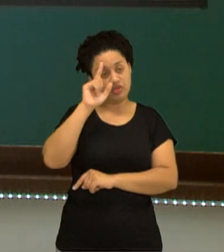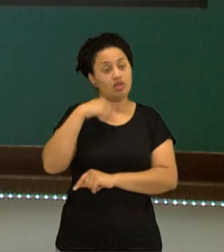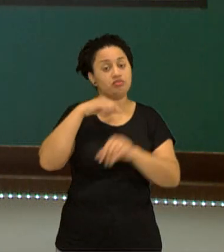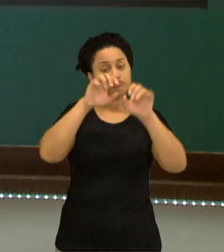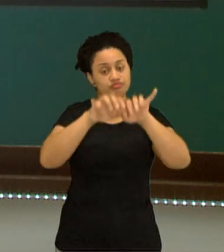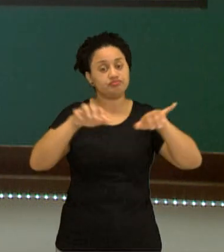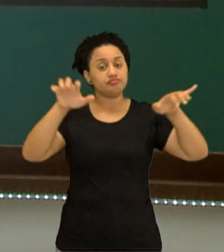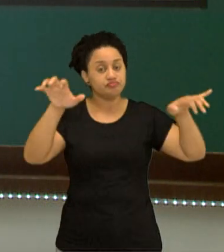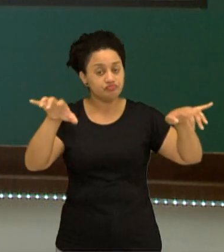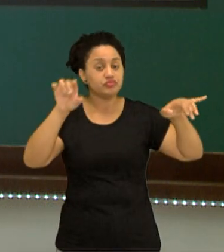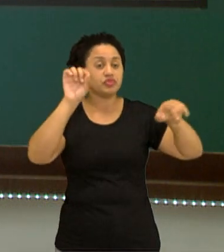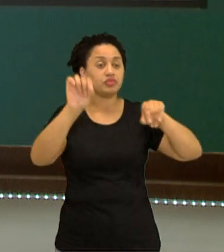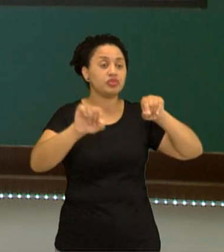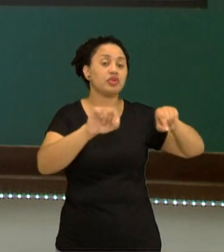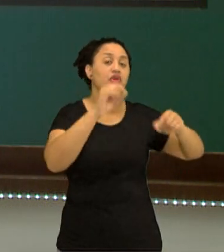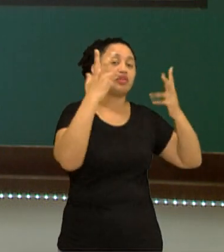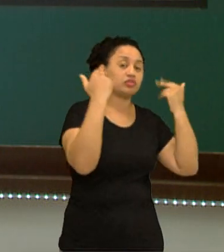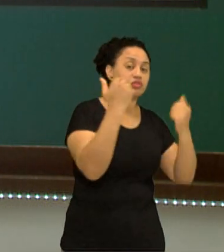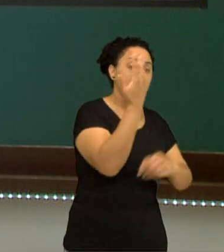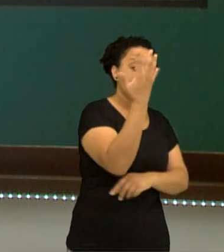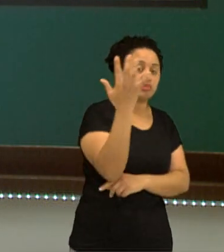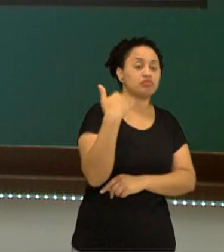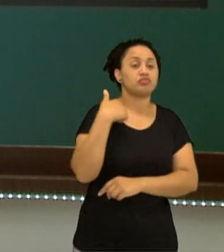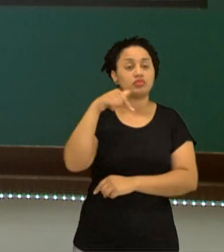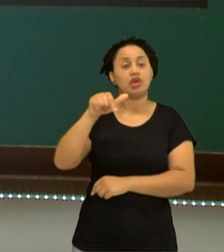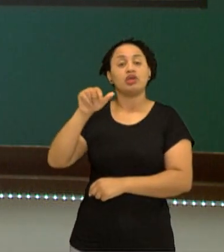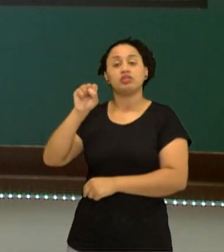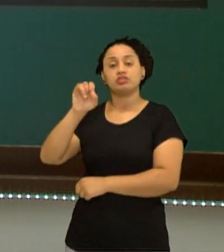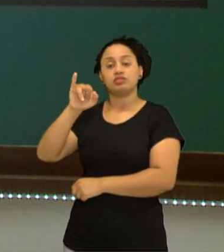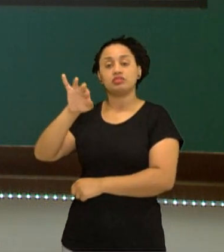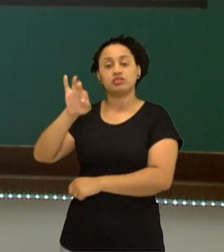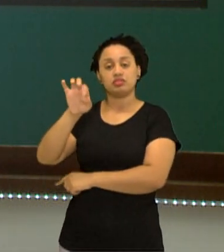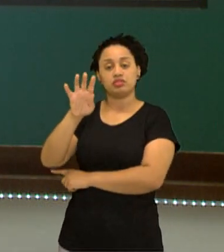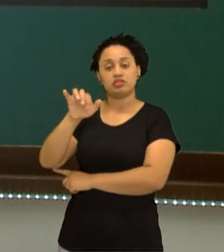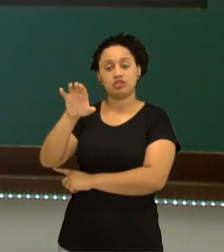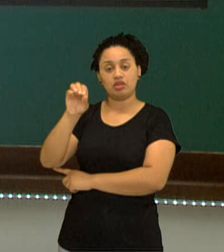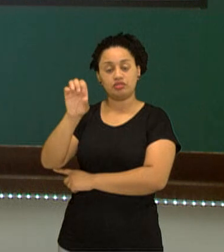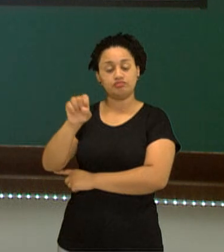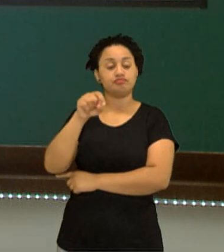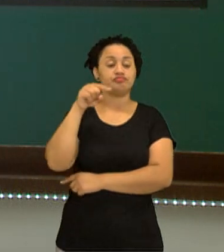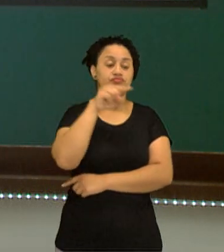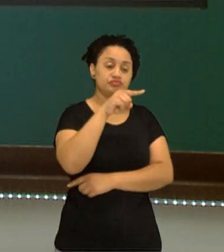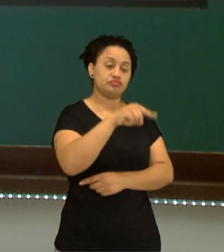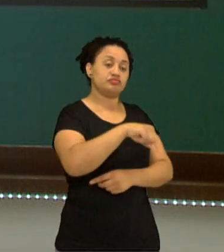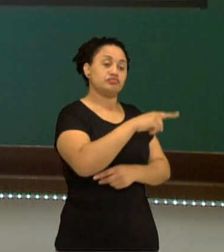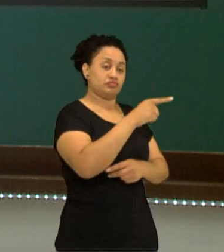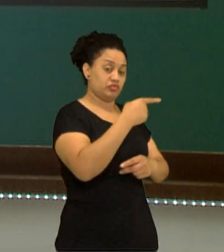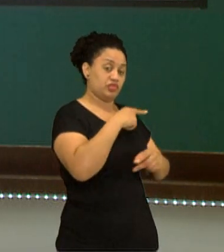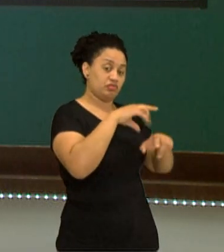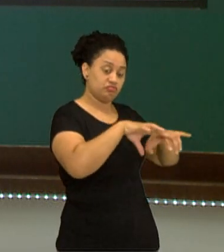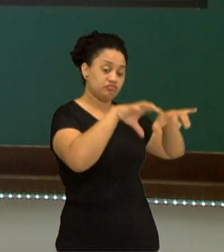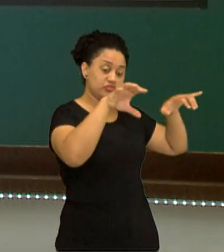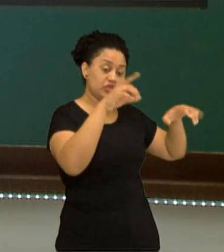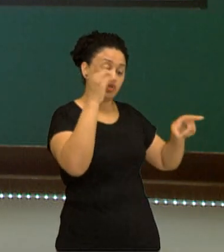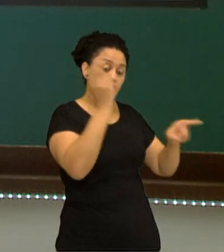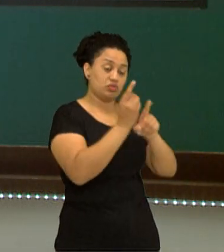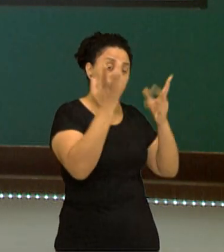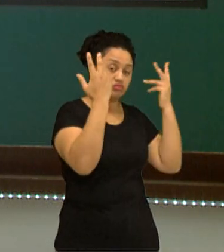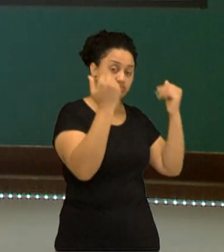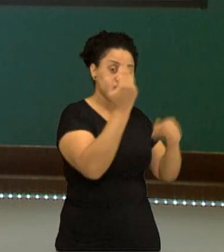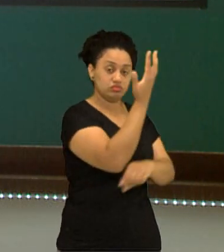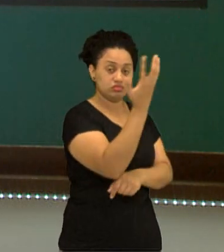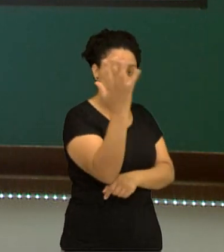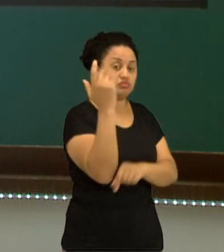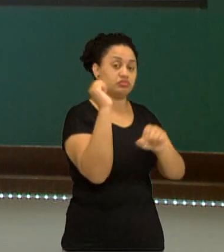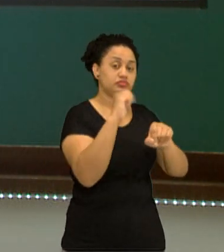são divididos em dois, naturais e sintéticos. Naturais é aqueles que nós encontramos na natureza, que podem